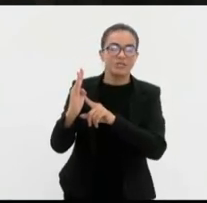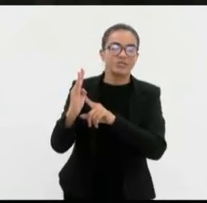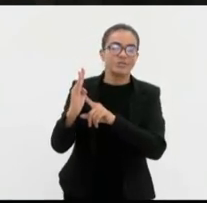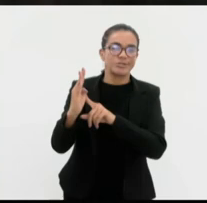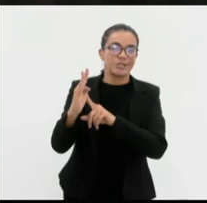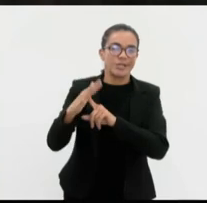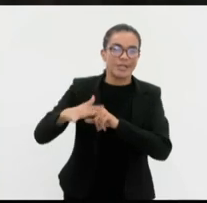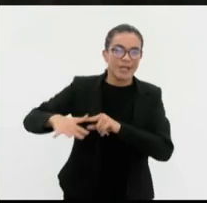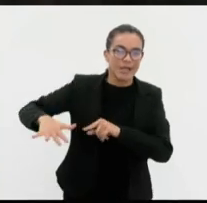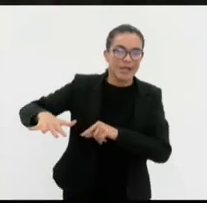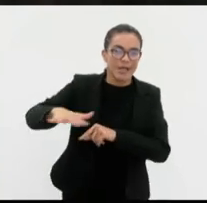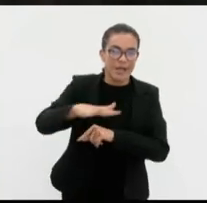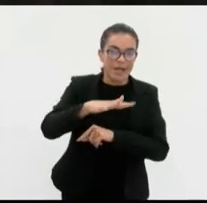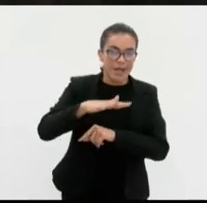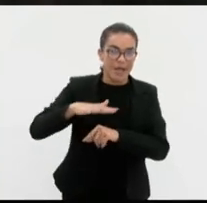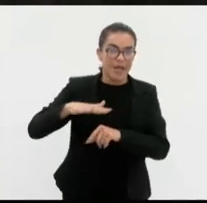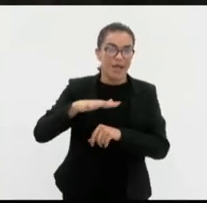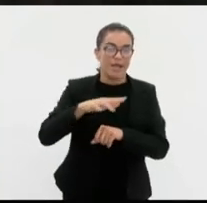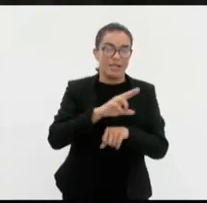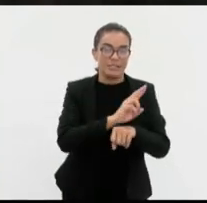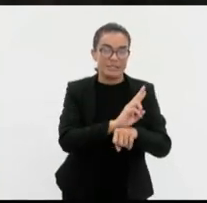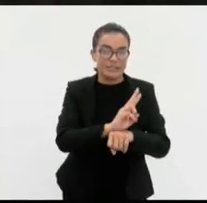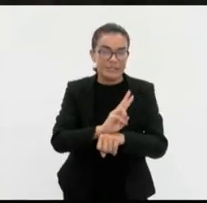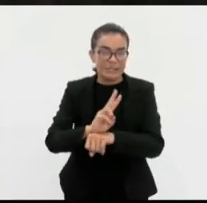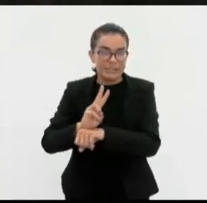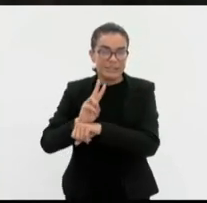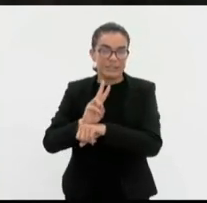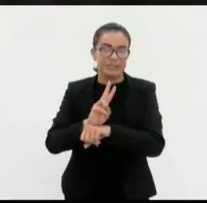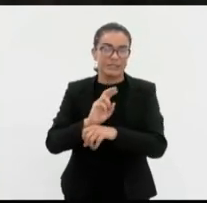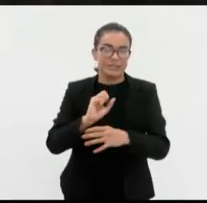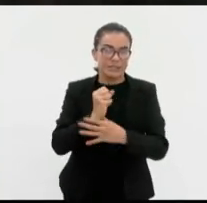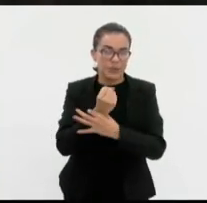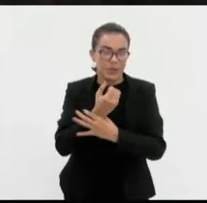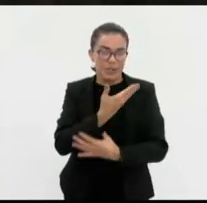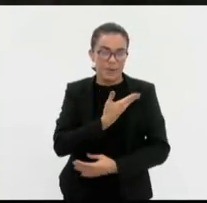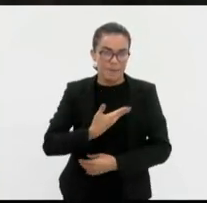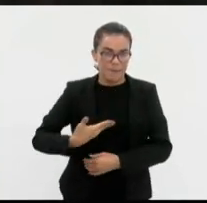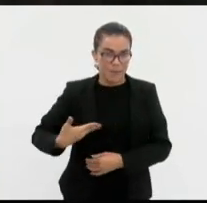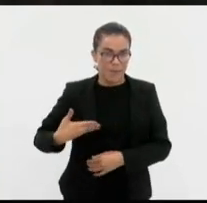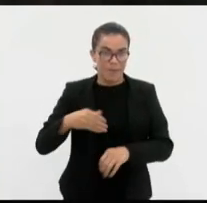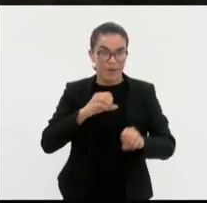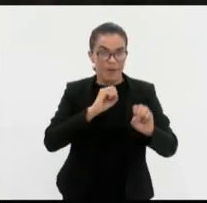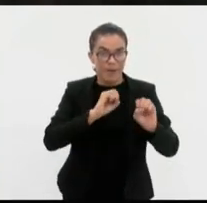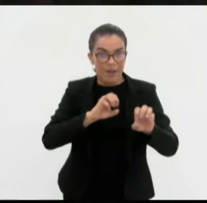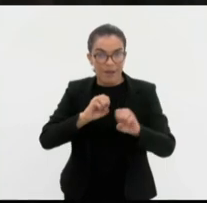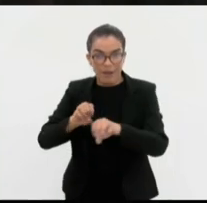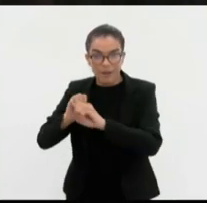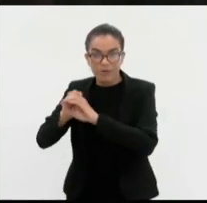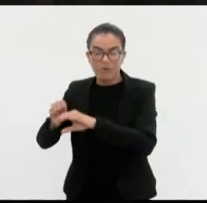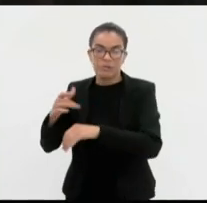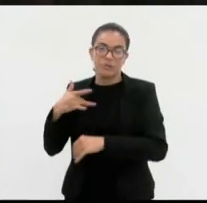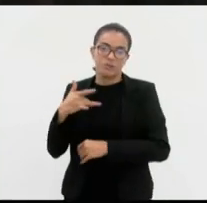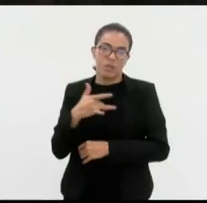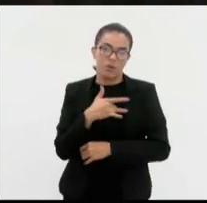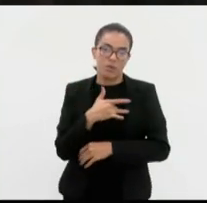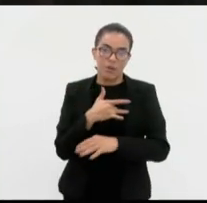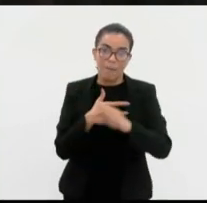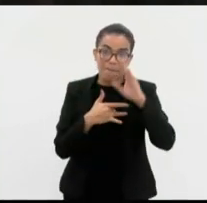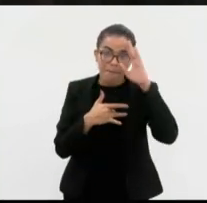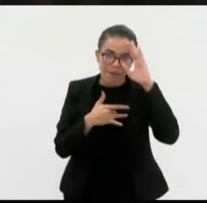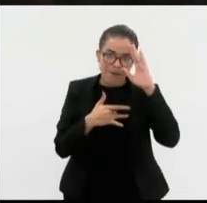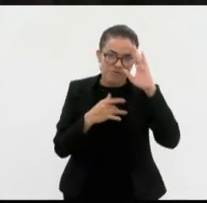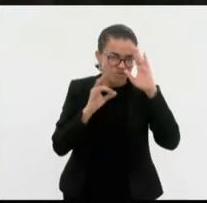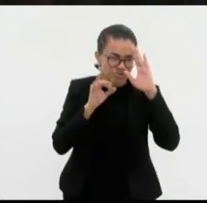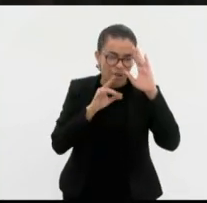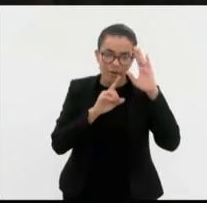nas áreas de Segurança Pública educação e saúde principalmente mas não